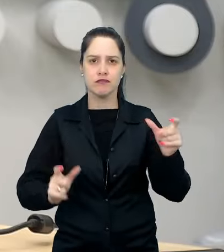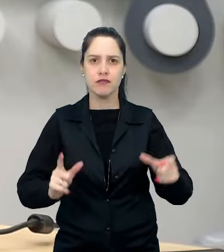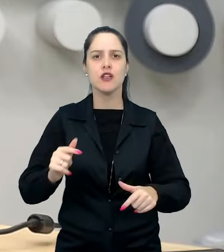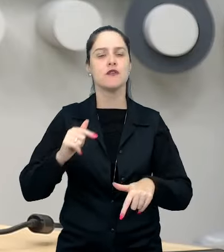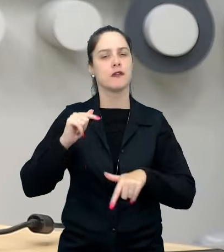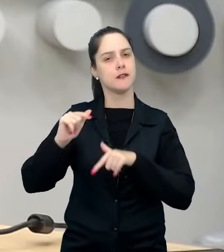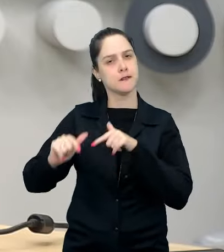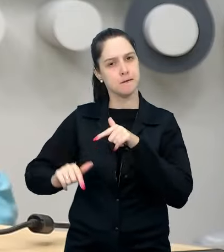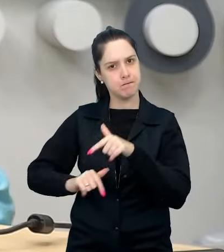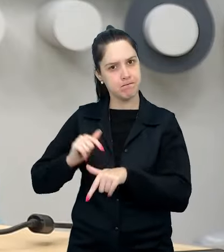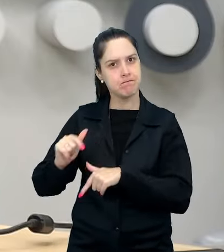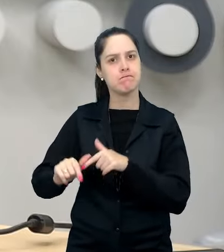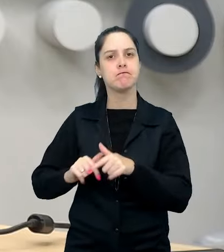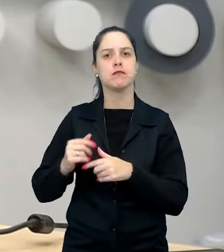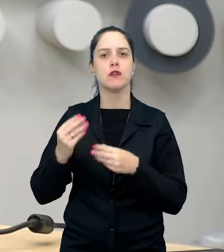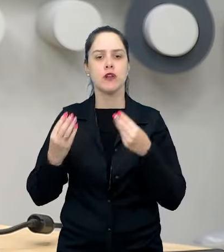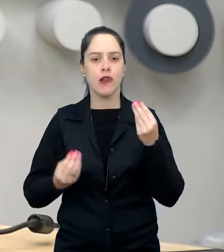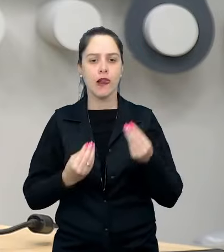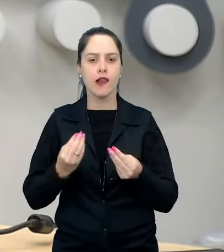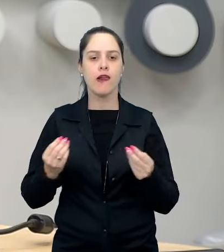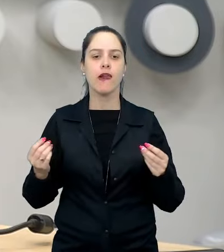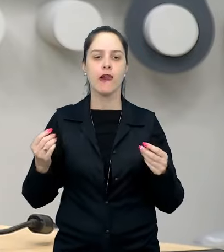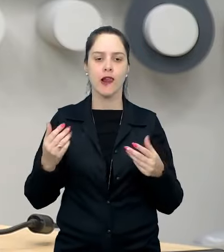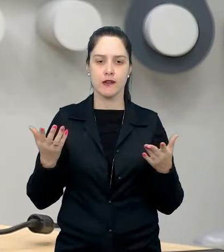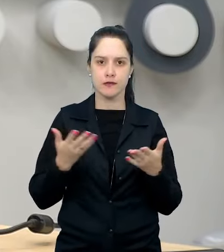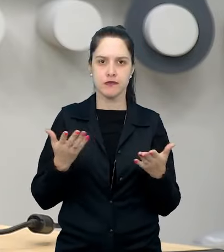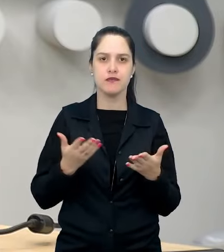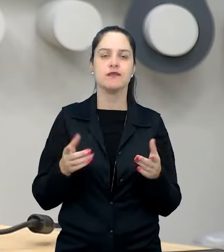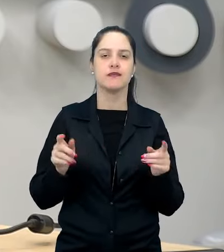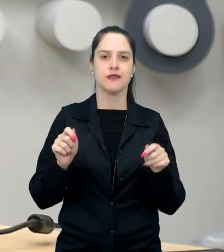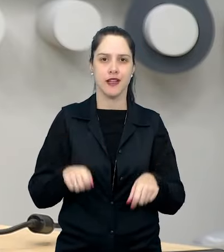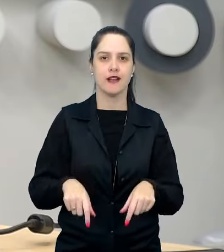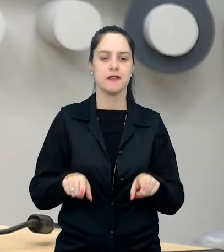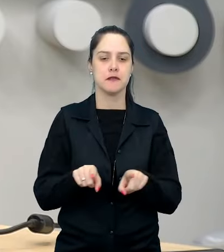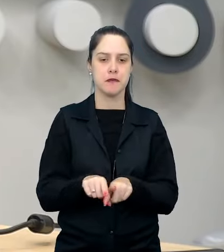com essas metodologias e a gente nem chamava de metodologias ativas, né,